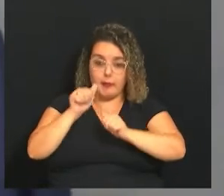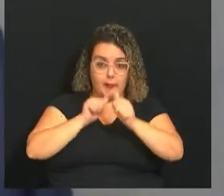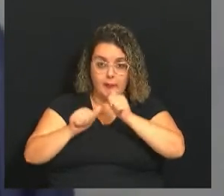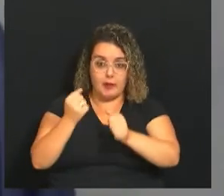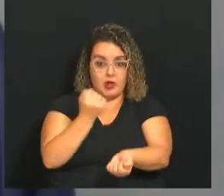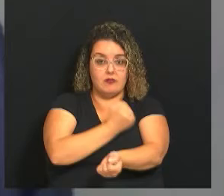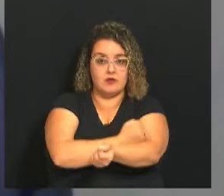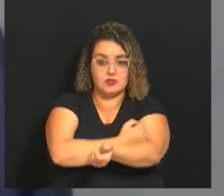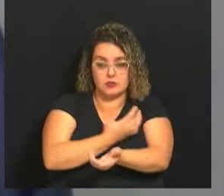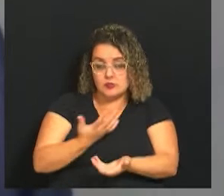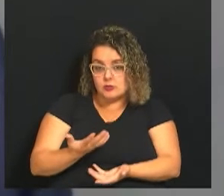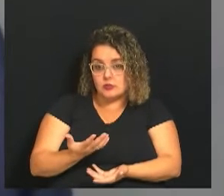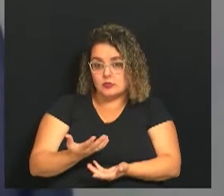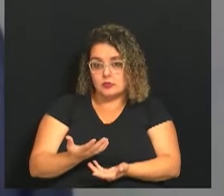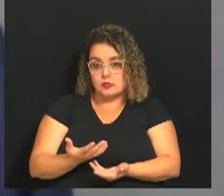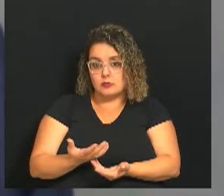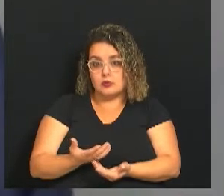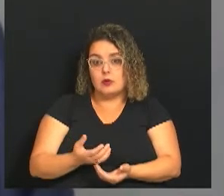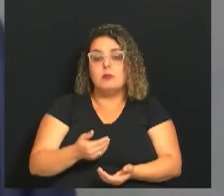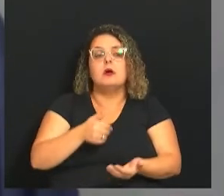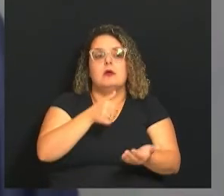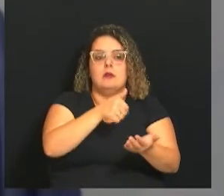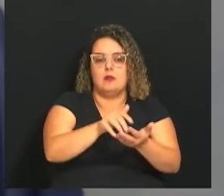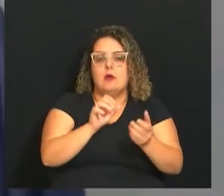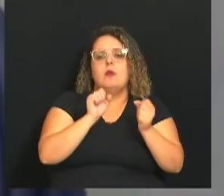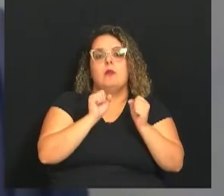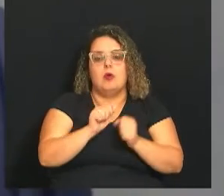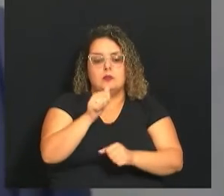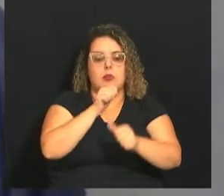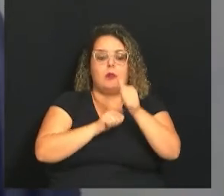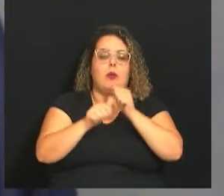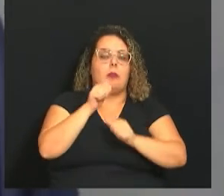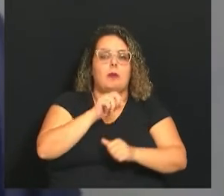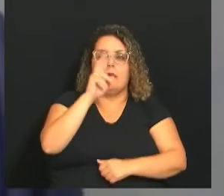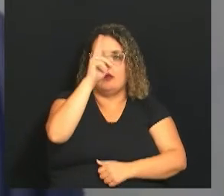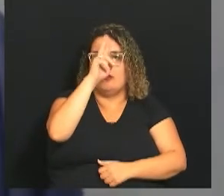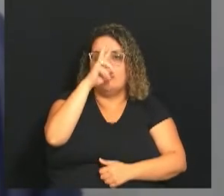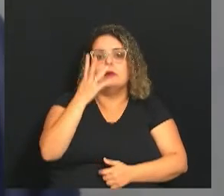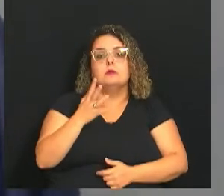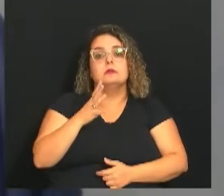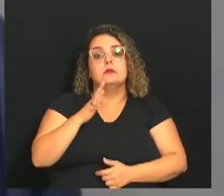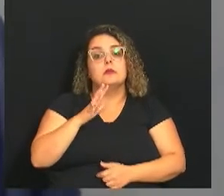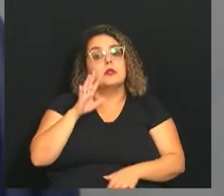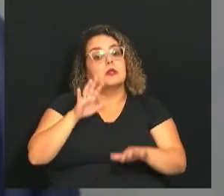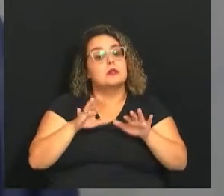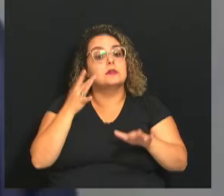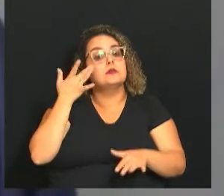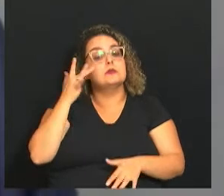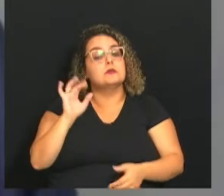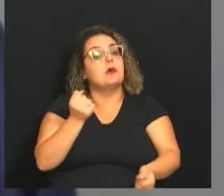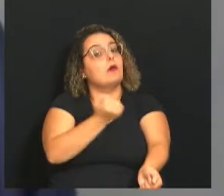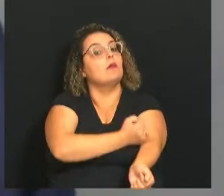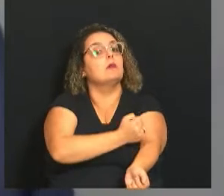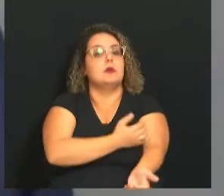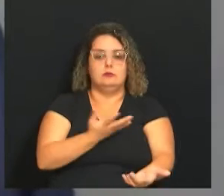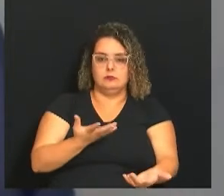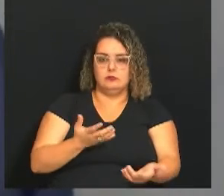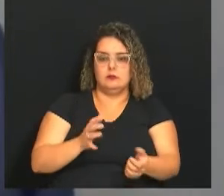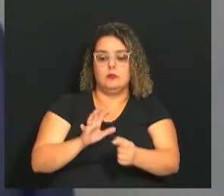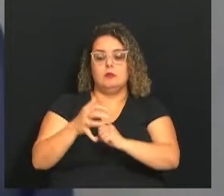constante. A gente é um problema que hoje em dia, principalmente na pandemia, se agravou